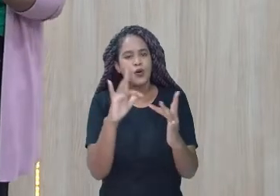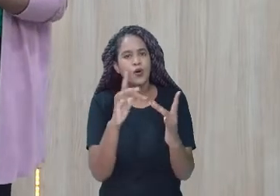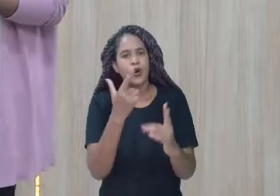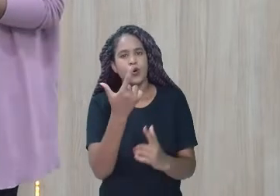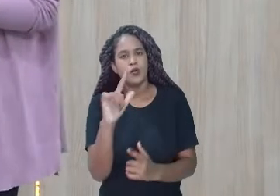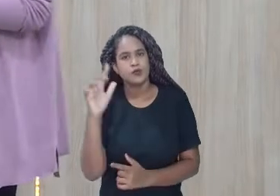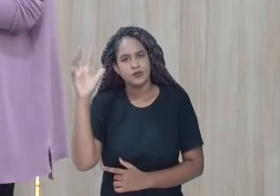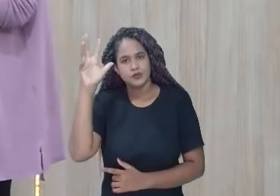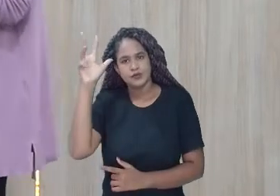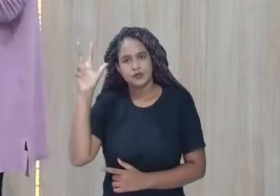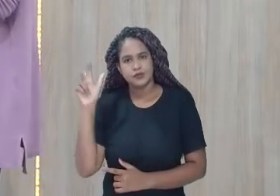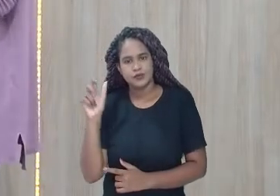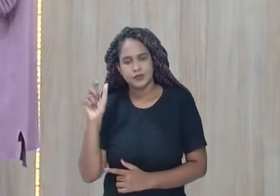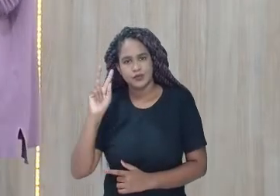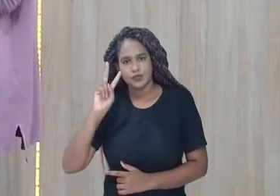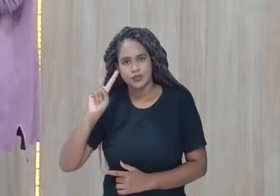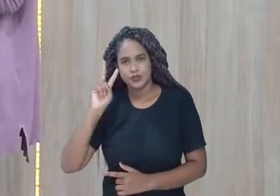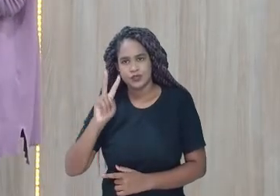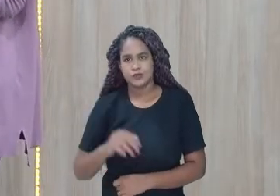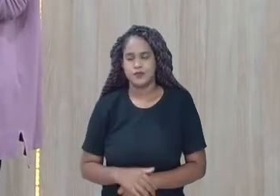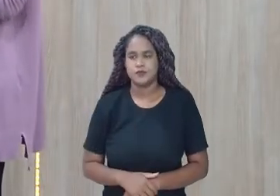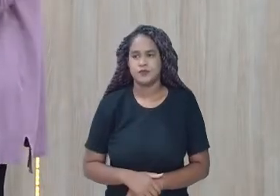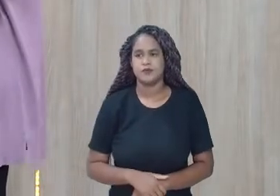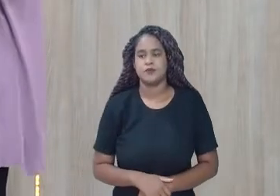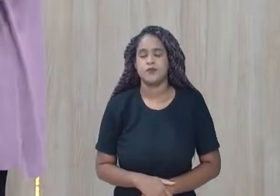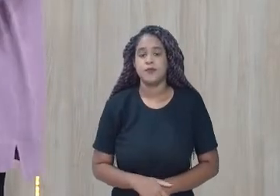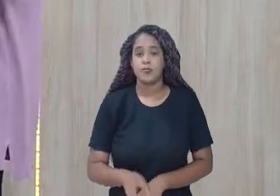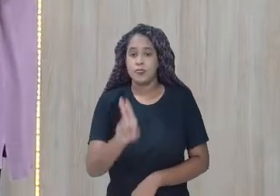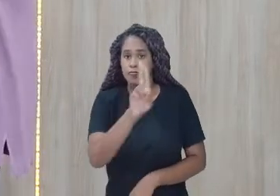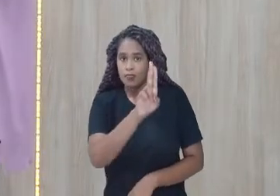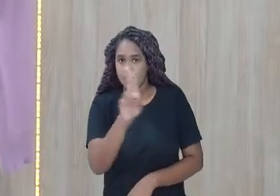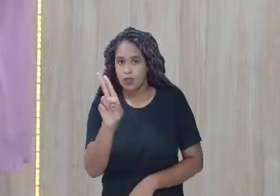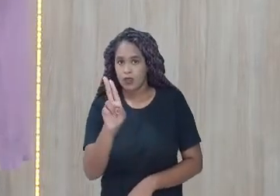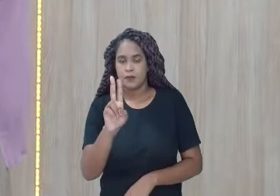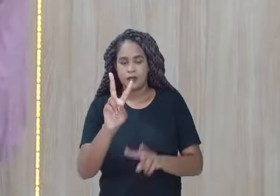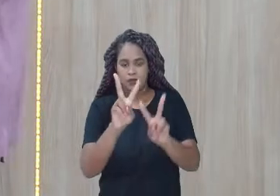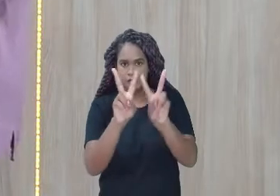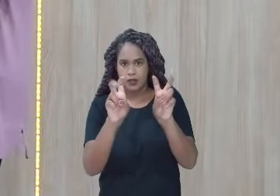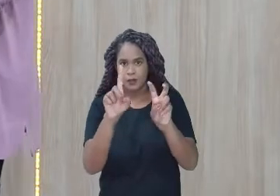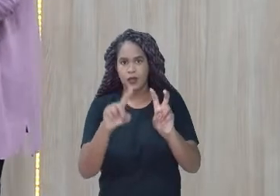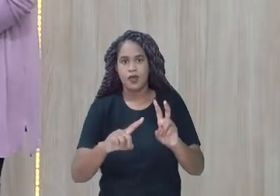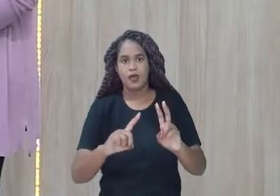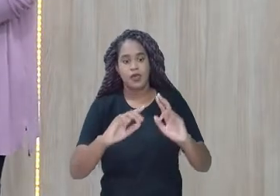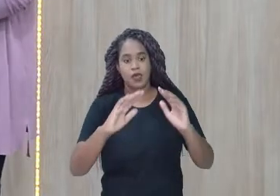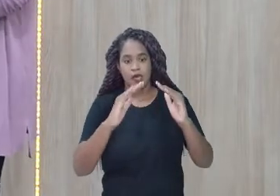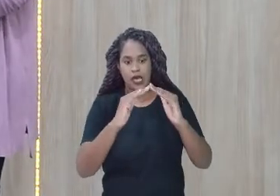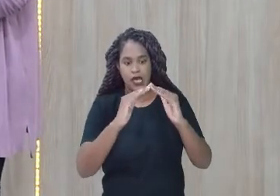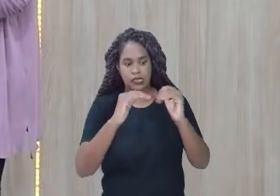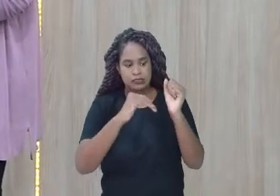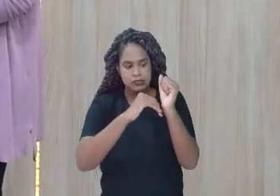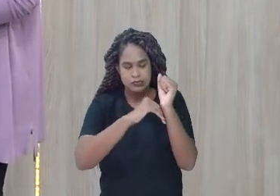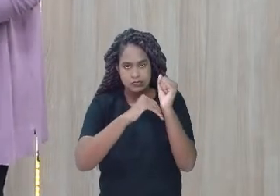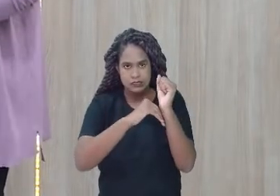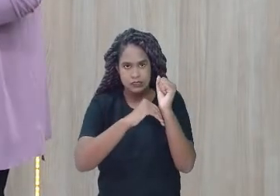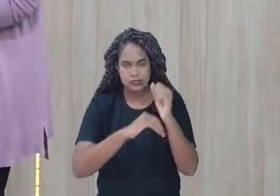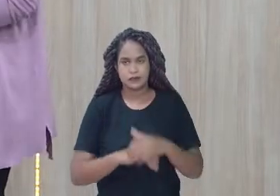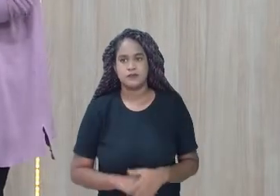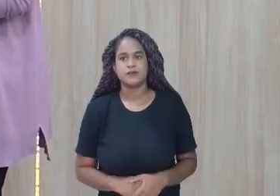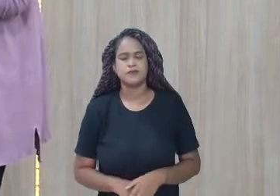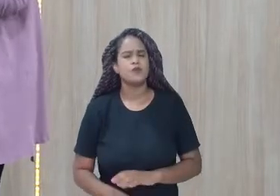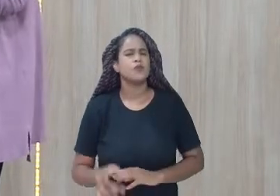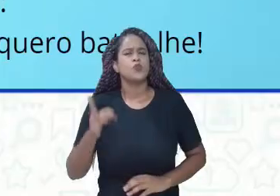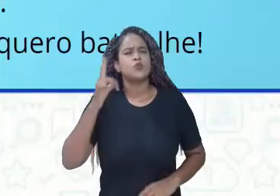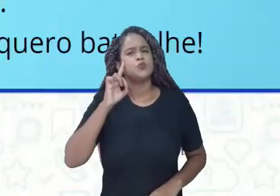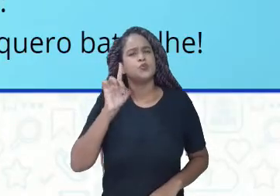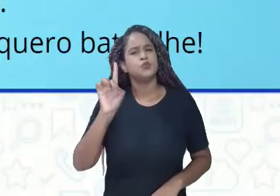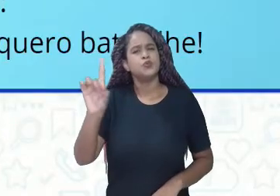literaturas. Ó, bora lá. O nome da fábula é Os Segredos de Nossa Casa. Certo dia, uma mulher estava